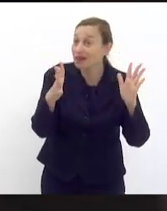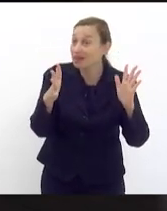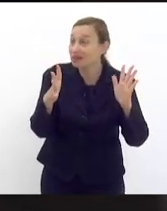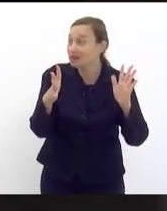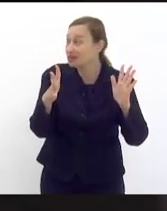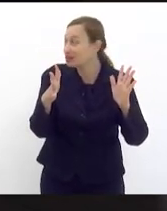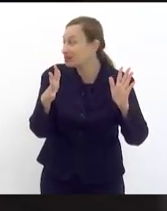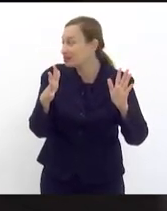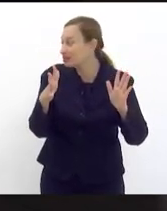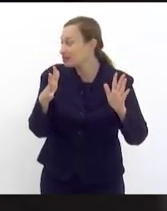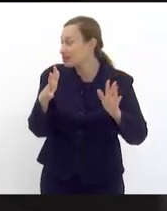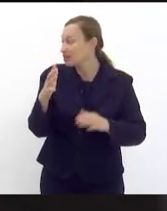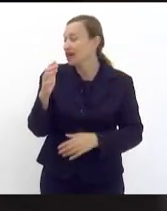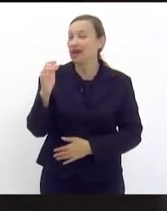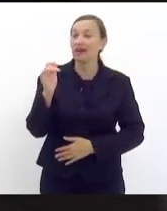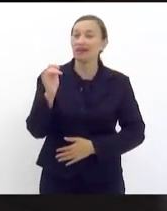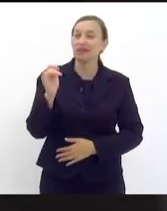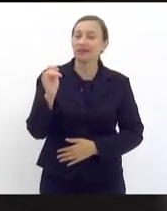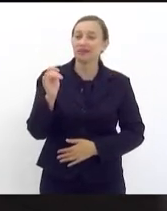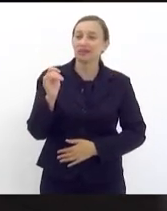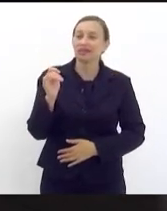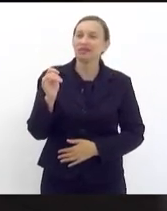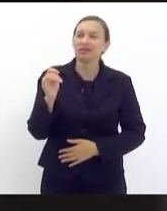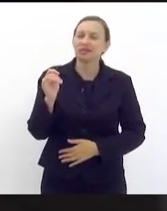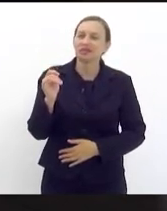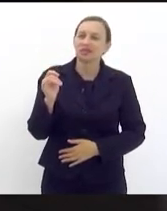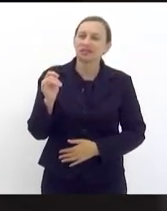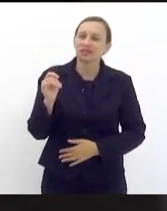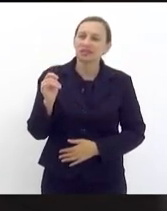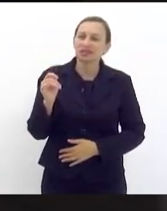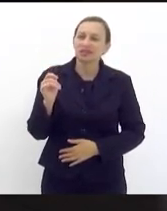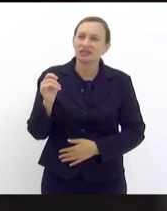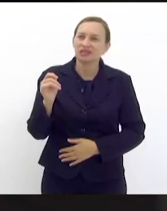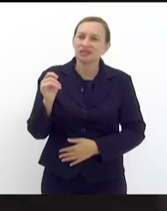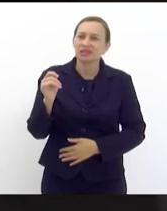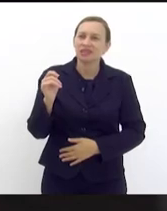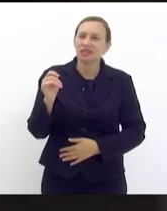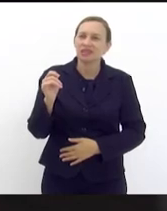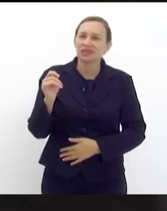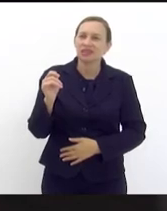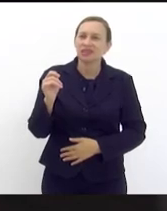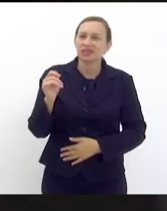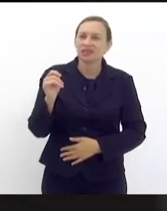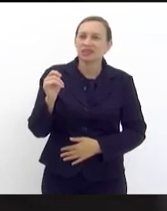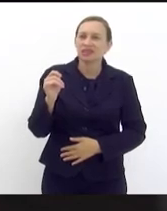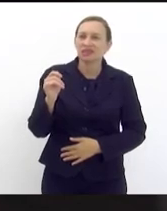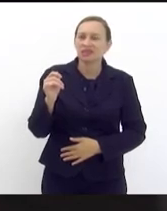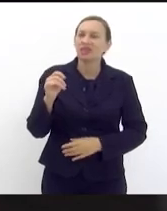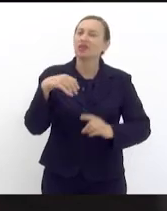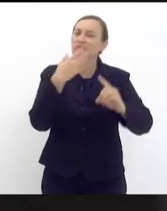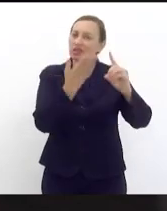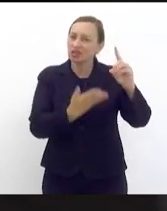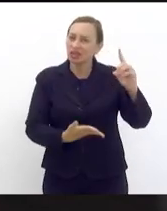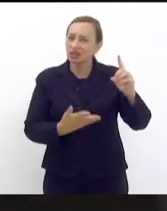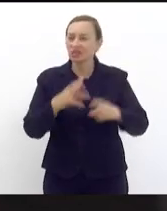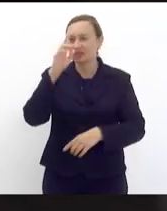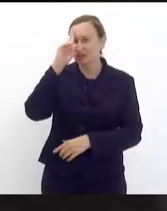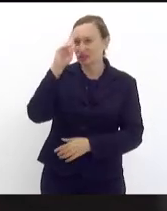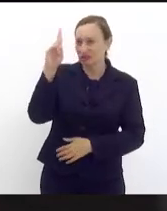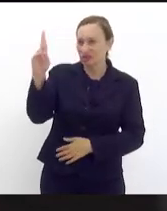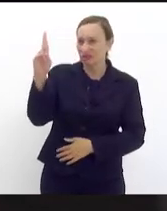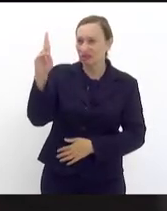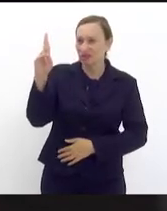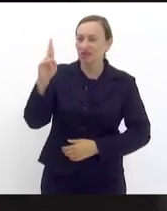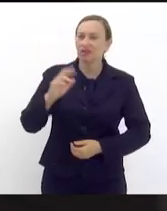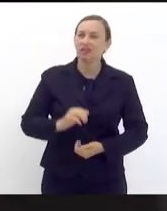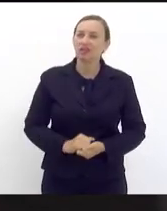senhor, essa medalha que o senhor tá ganhando aqui, essa linda homenagem ao senhor, isso